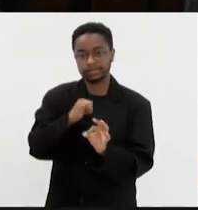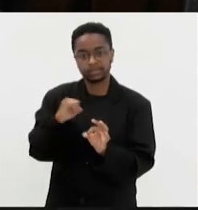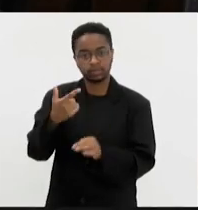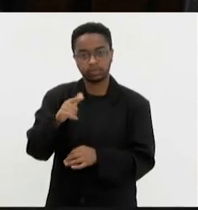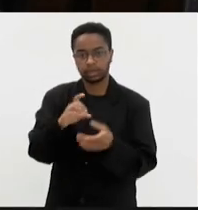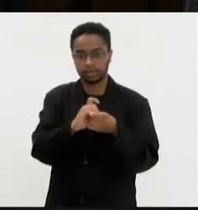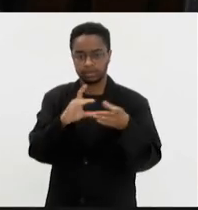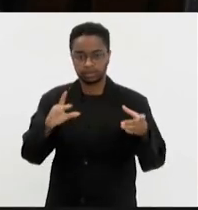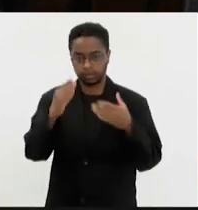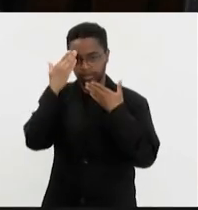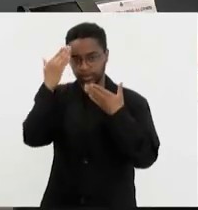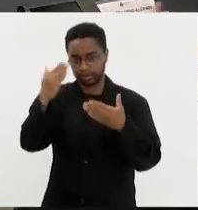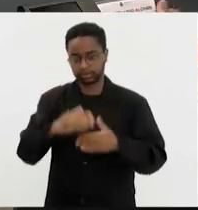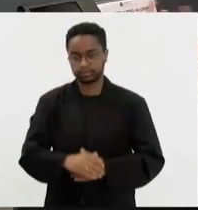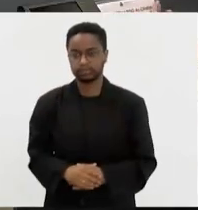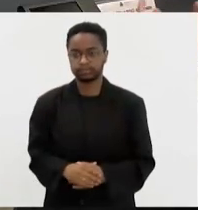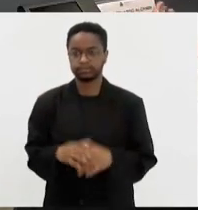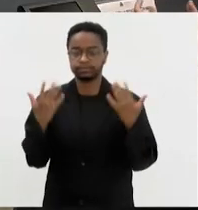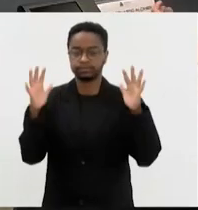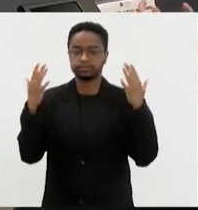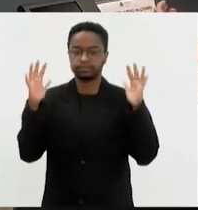democrático Muito obrigado